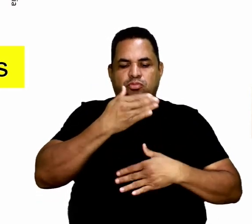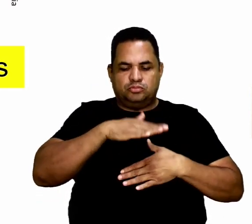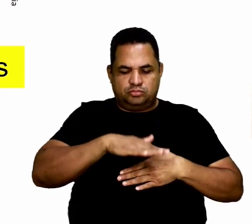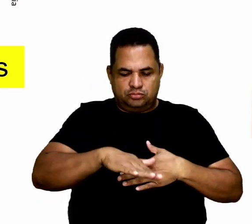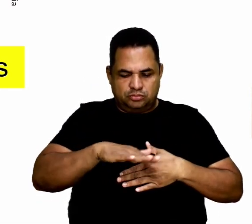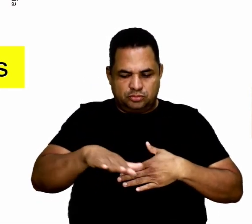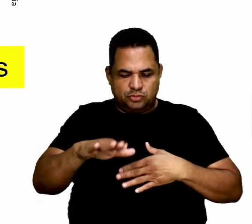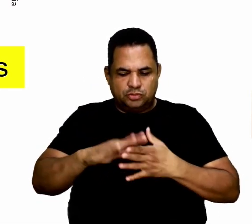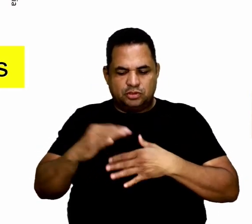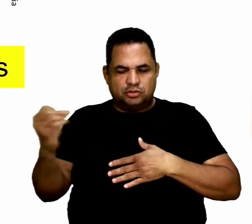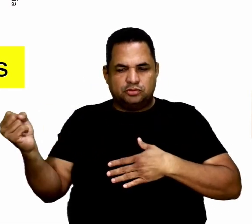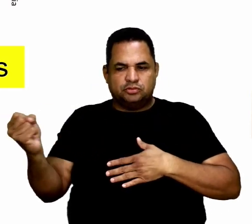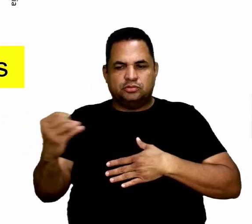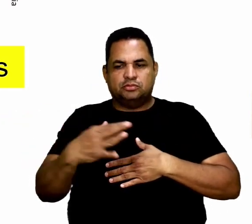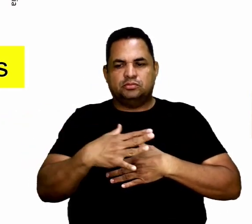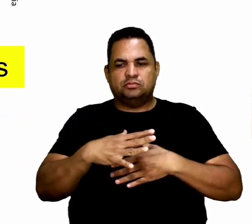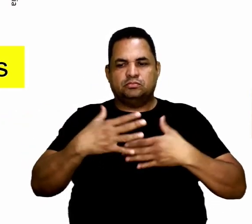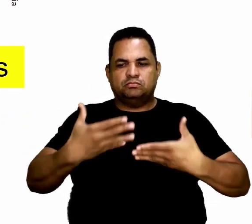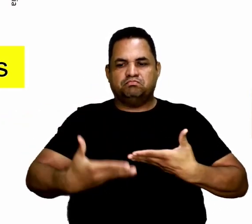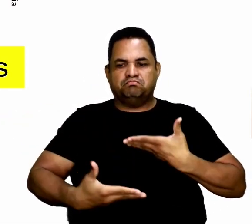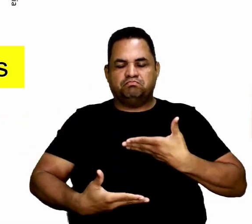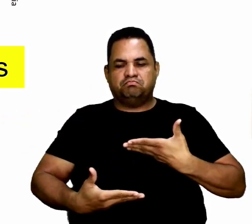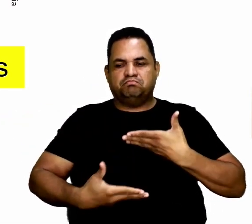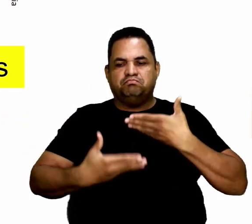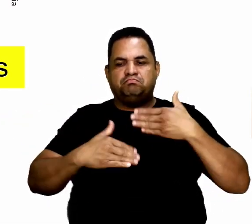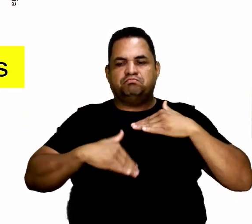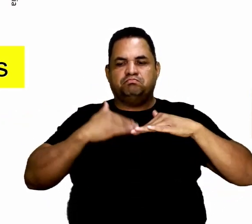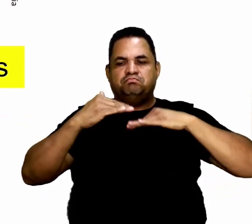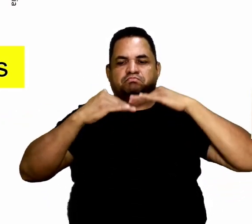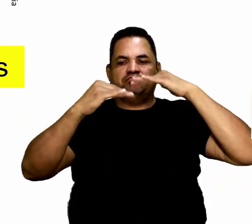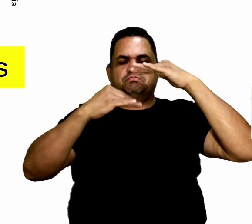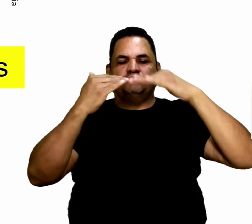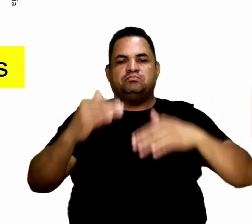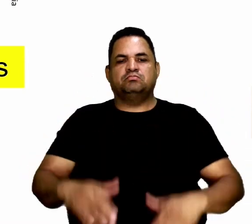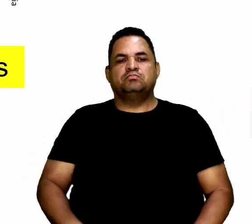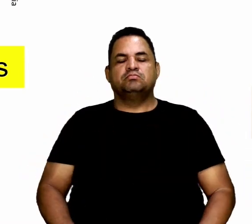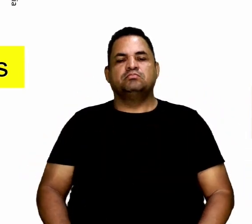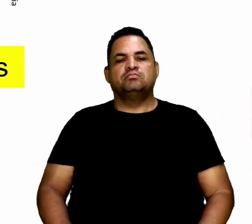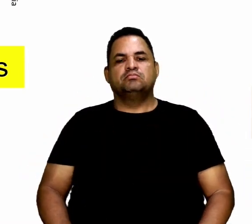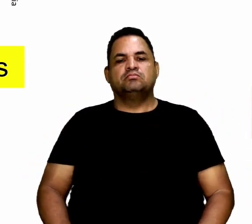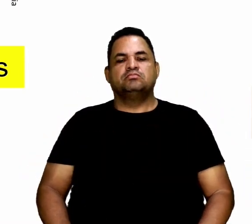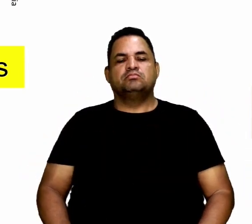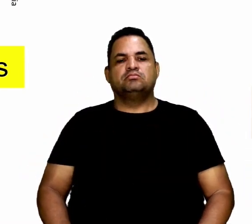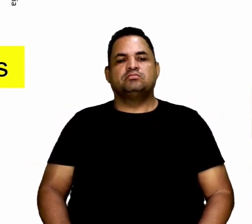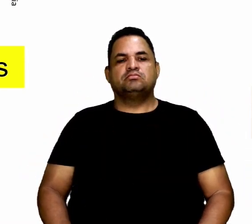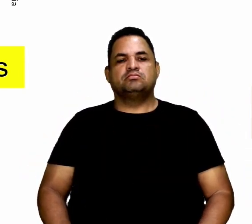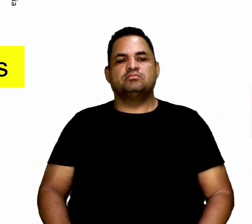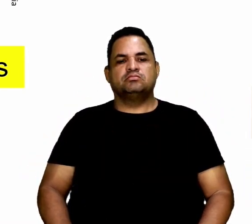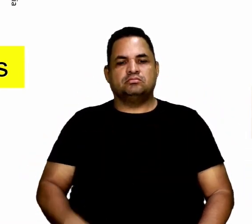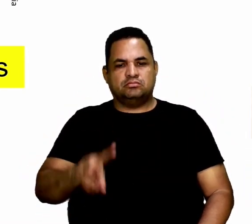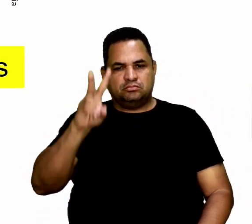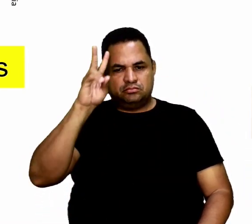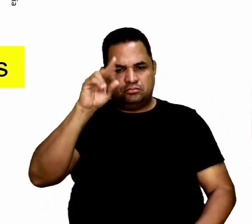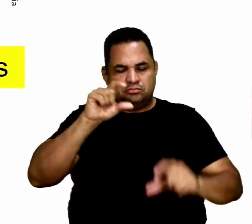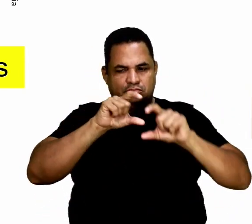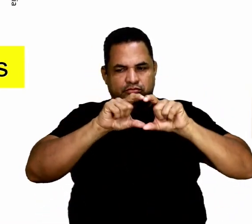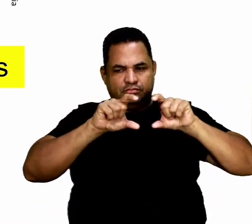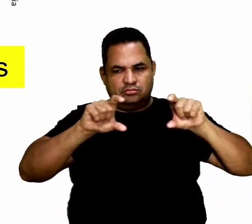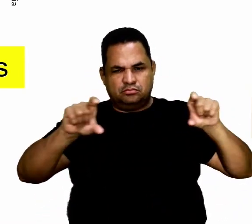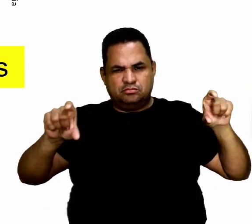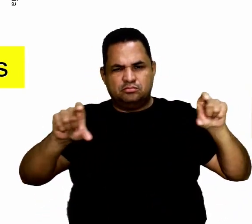aqui a gente tem uma imagem, professora, muito interessante, né, sobre o sangue. Ó. Lembrando esse cano, né,